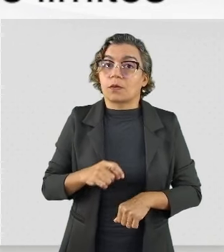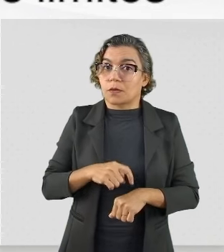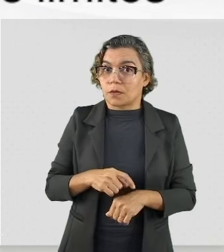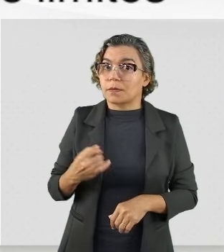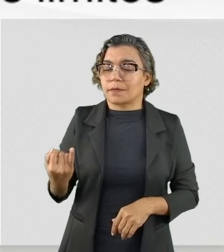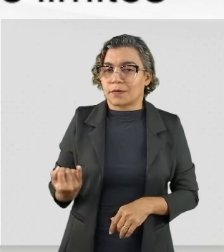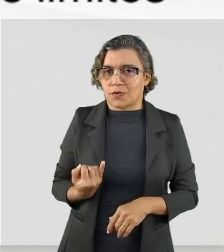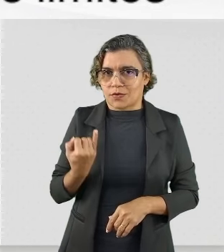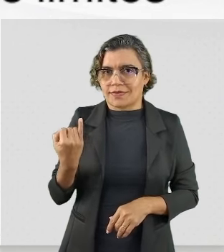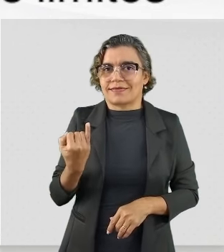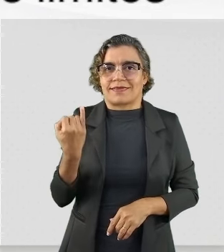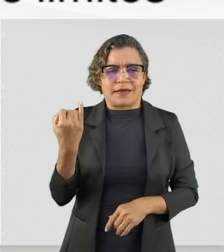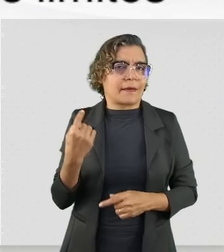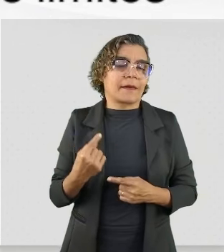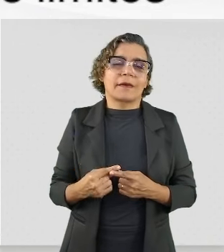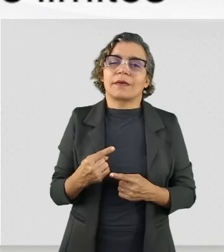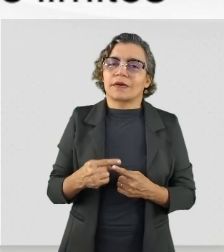porque